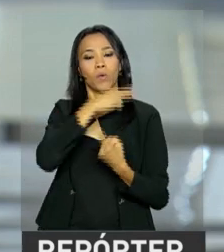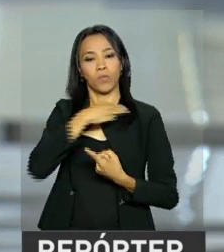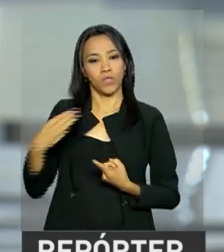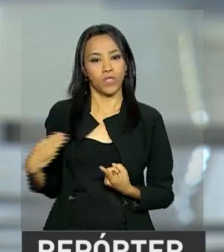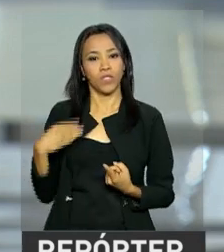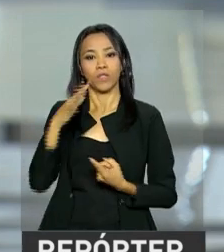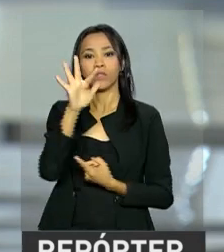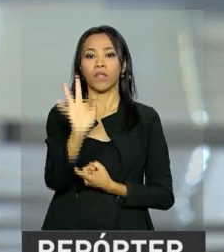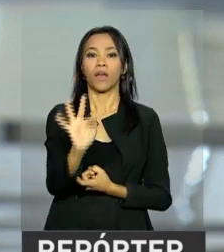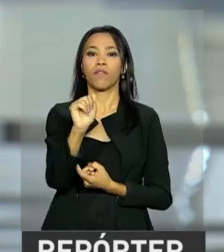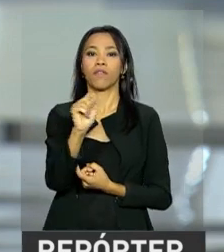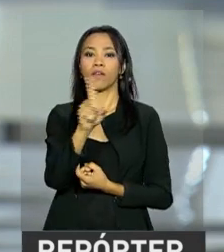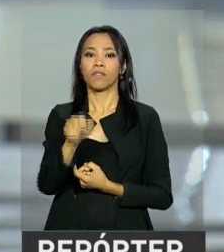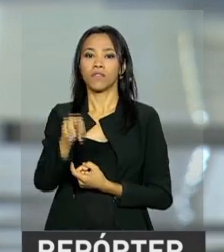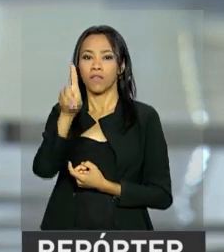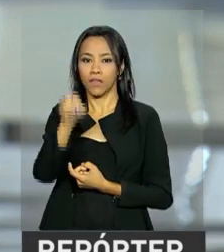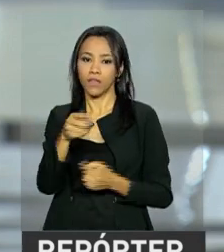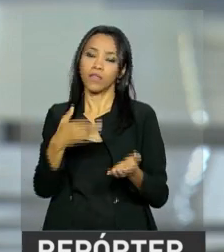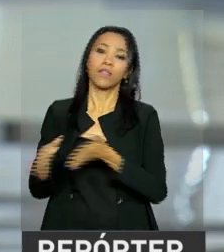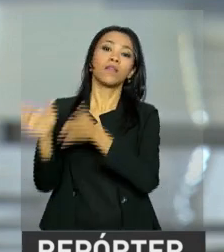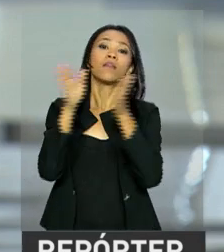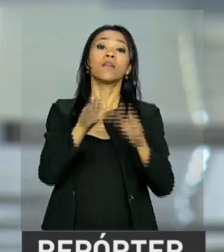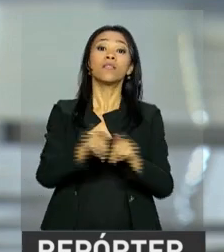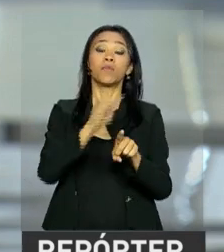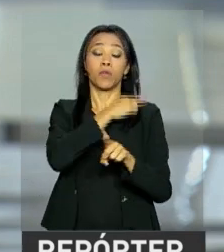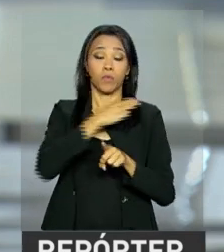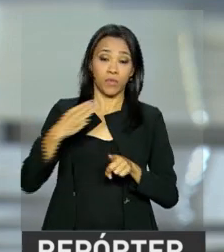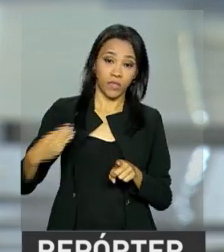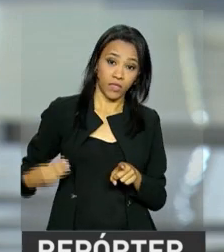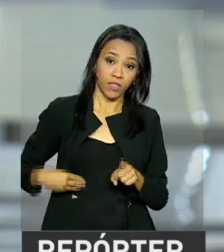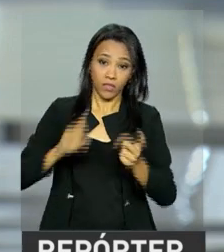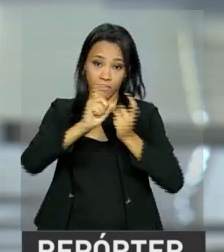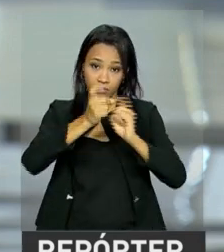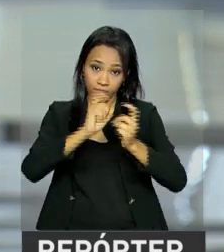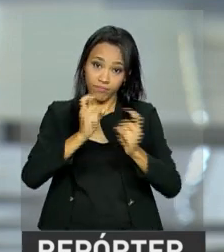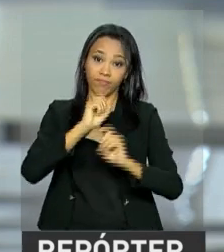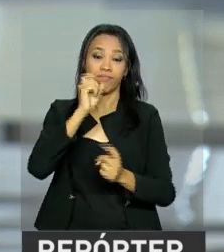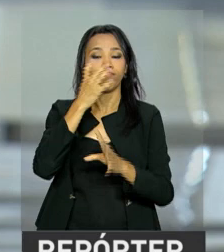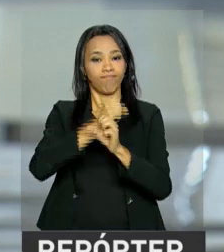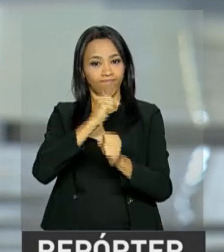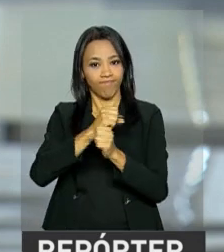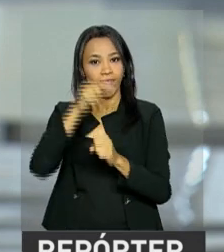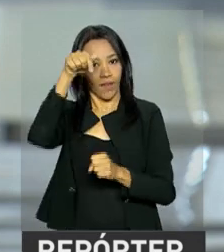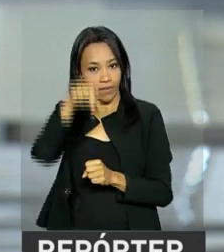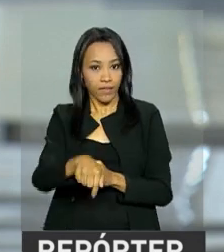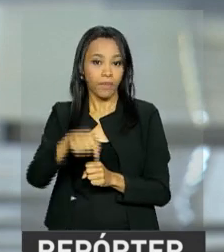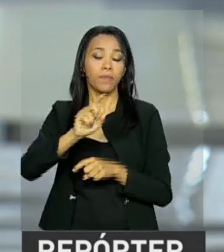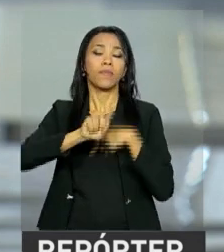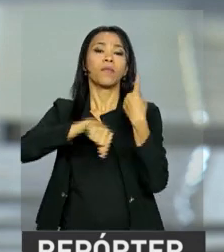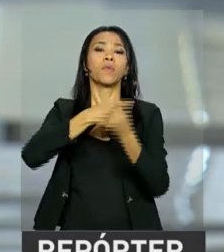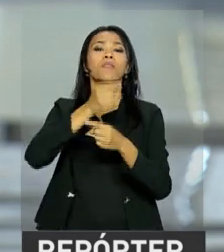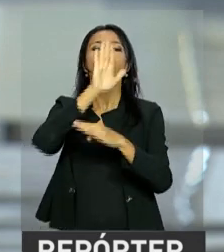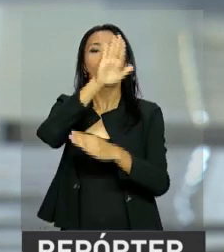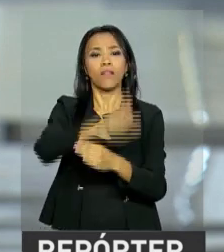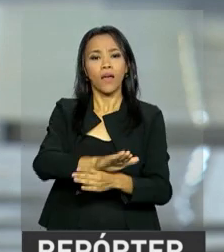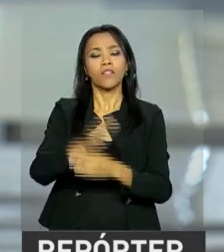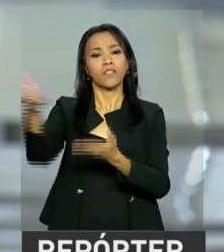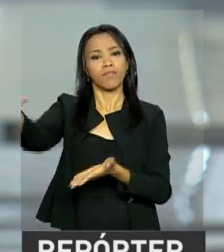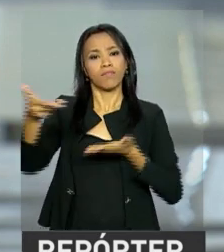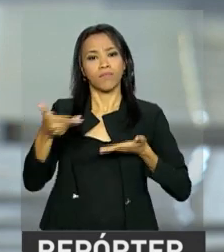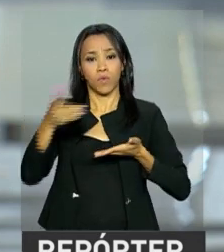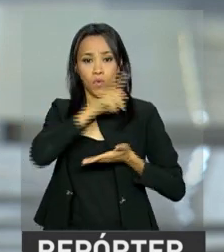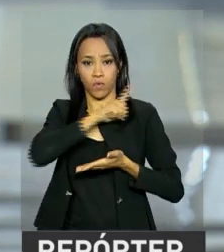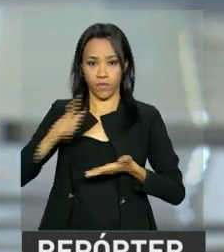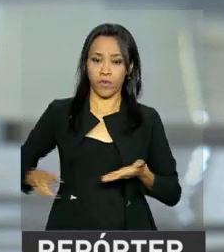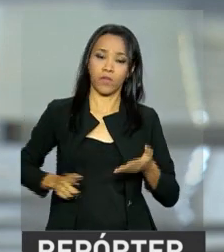com o ministro interino do planejamento desenvolvimento e gestão Diogo Oliveira à tarde também aqui no palácio ele recebe o governador do Estado do Rio de